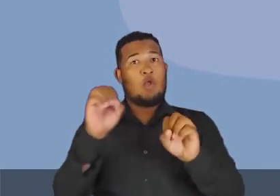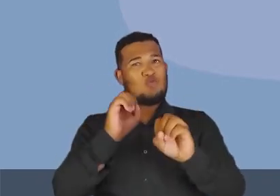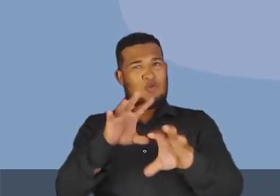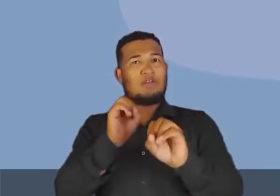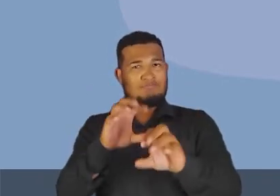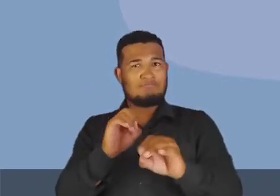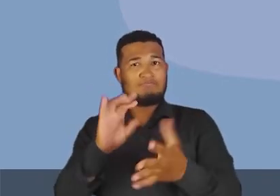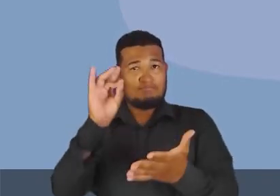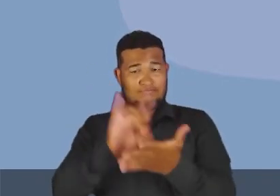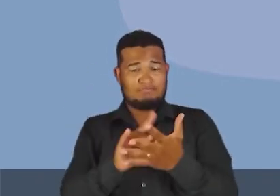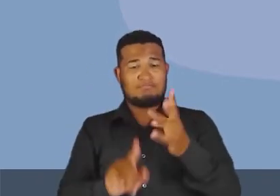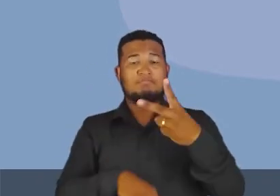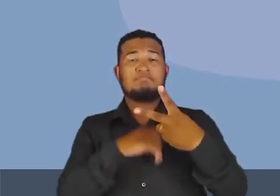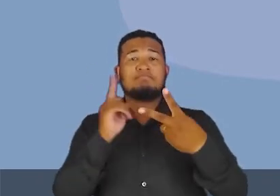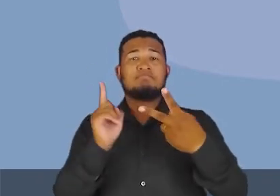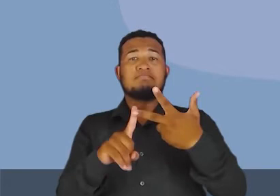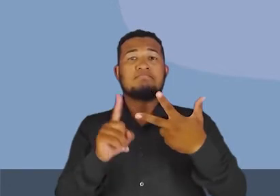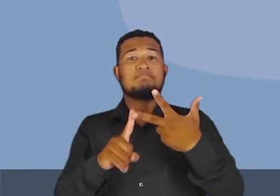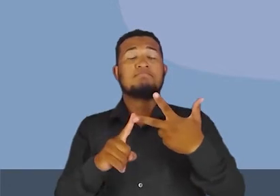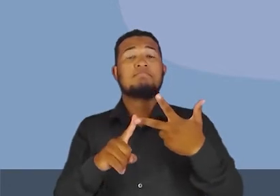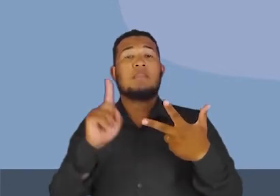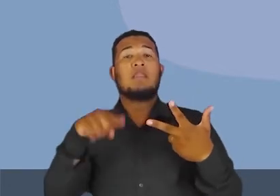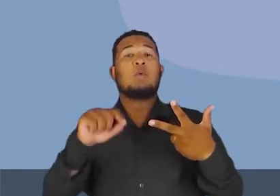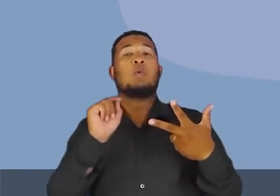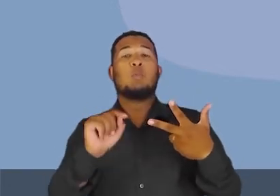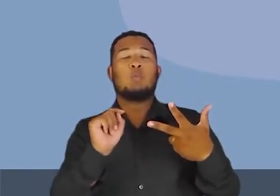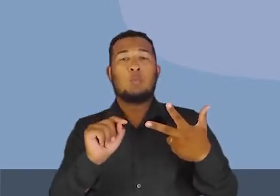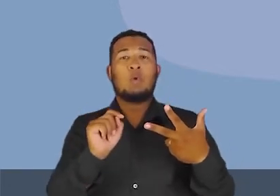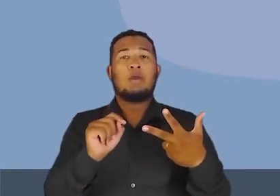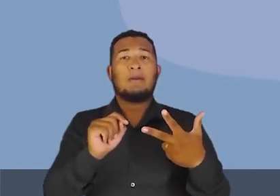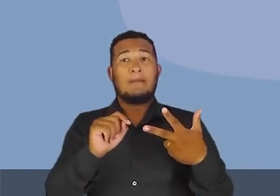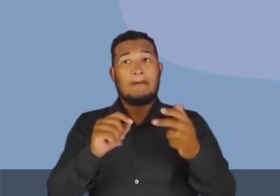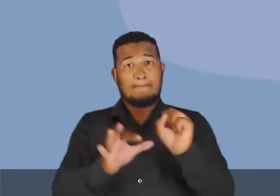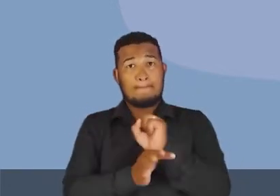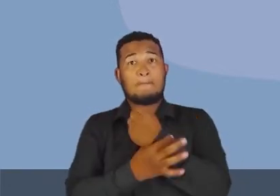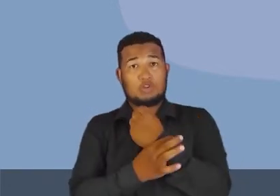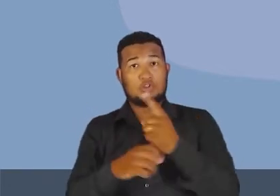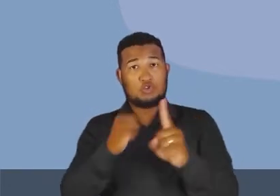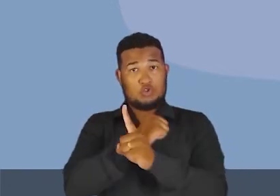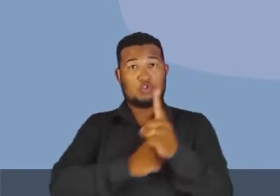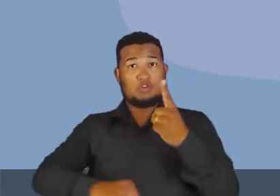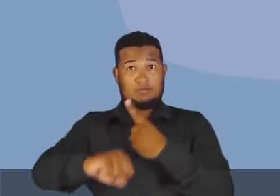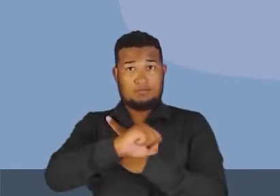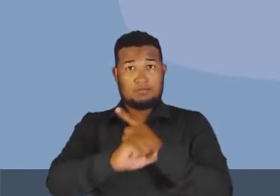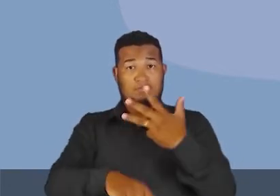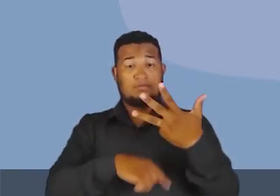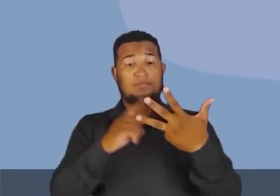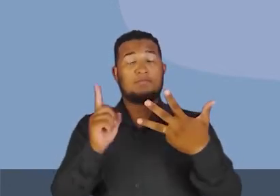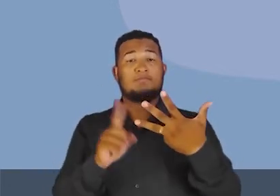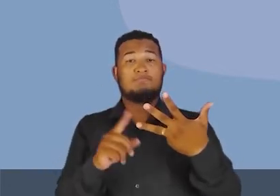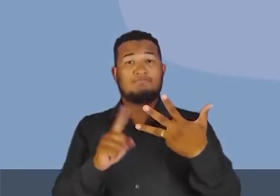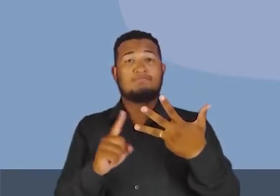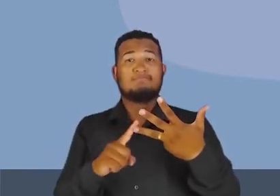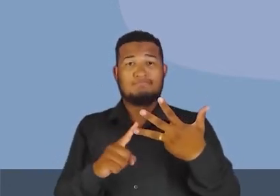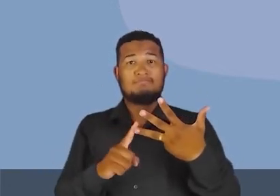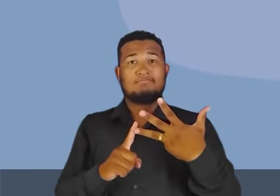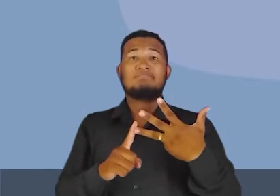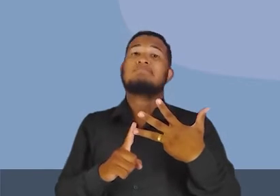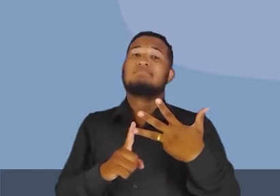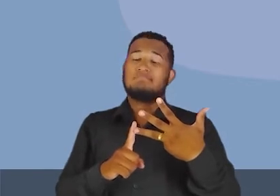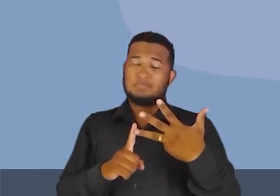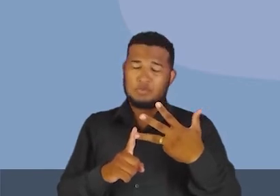educação, depois a gente está falando de proteção social, finalmente o acesso